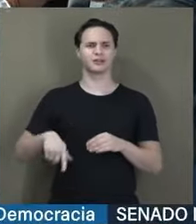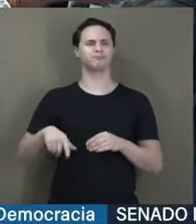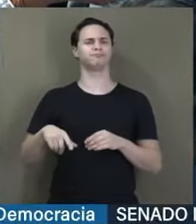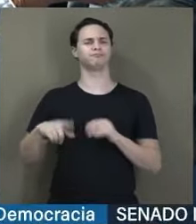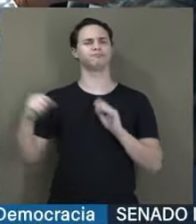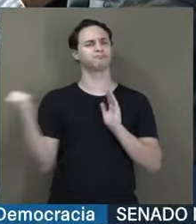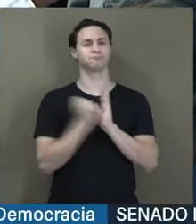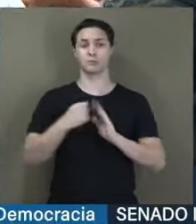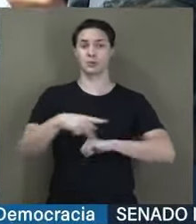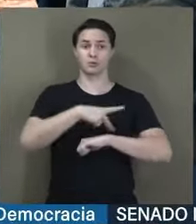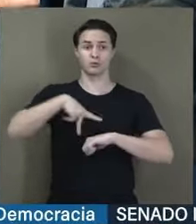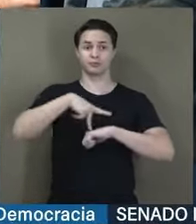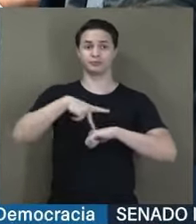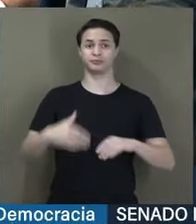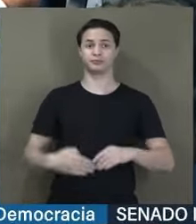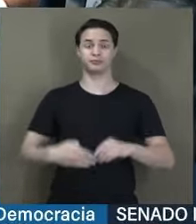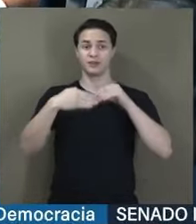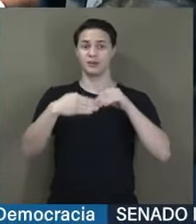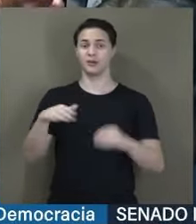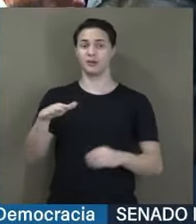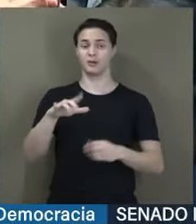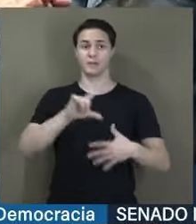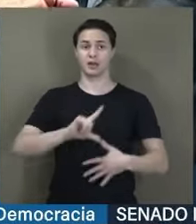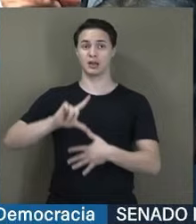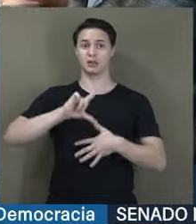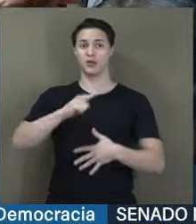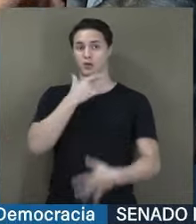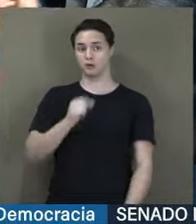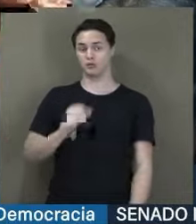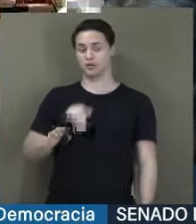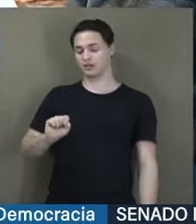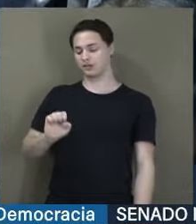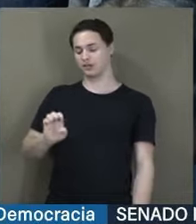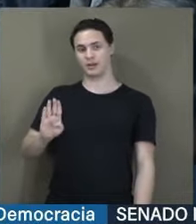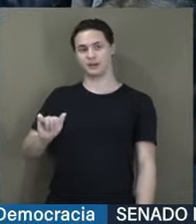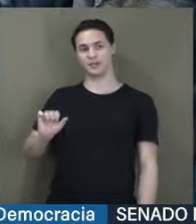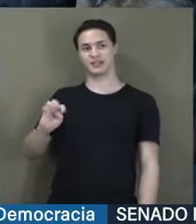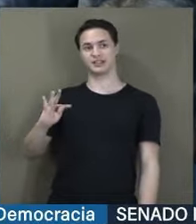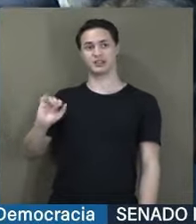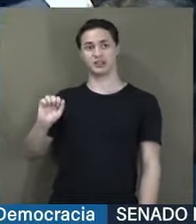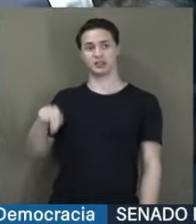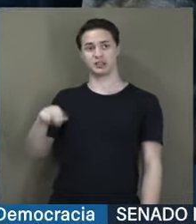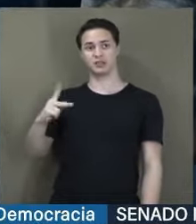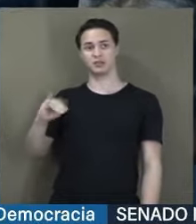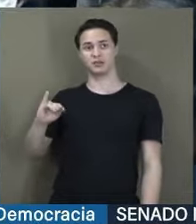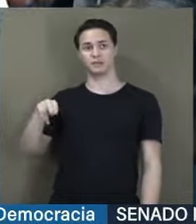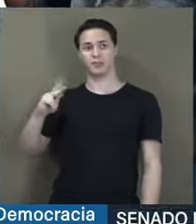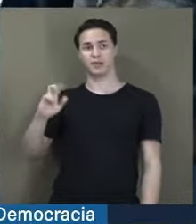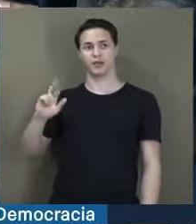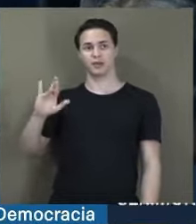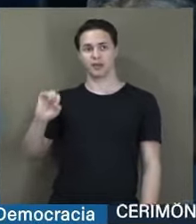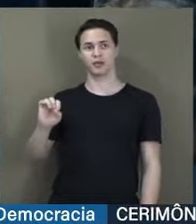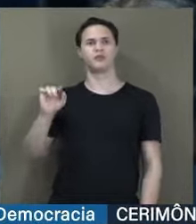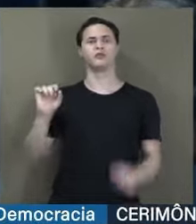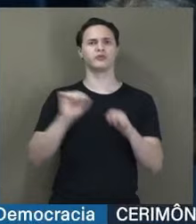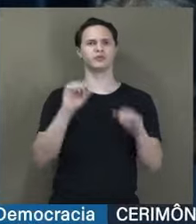Chile. É um grande líder da América Latina, Sebastião Pinheira. Fez uma palestra memorável para